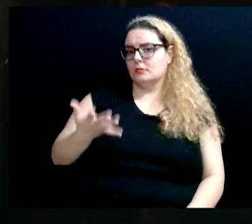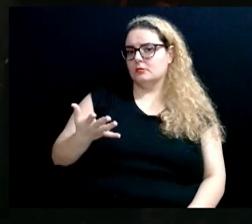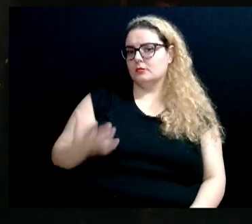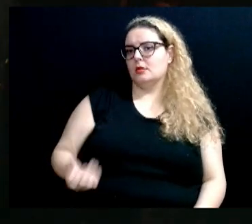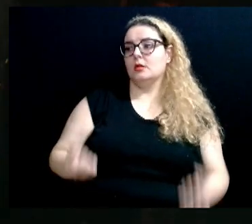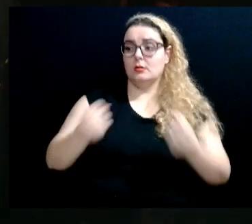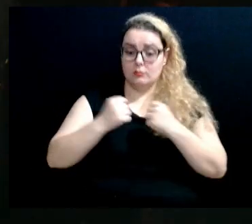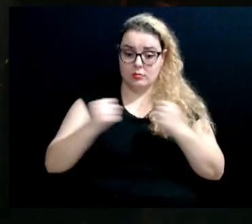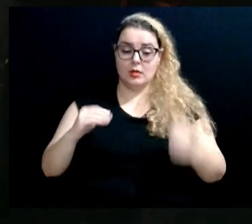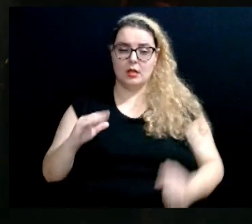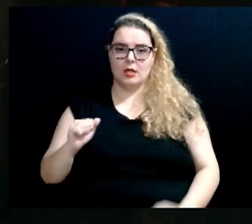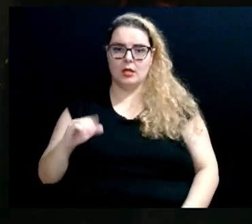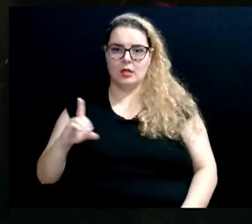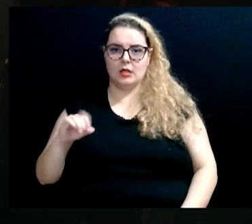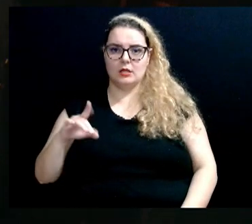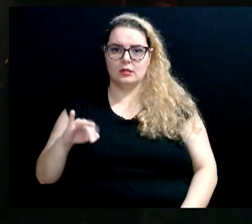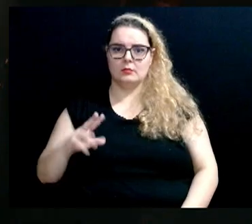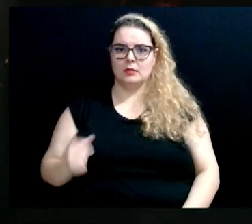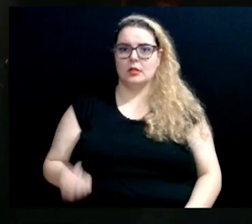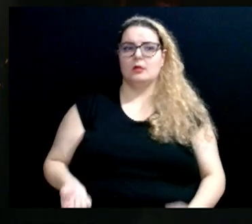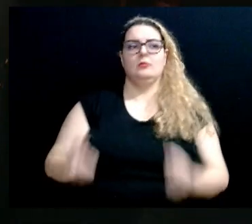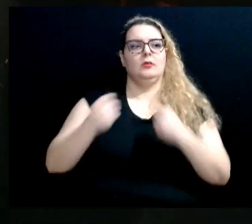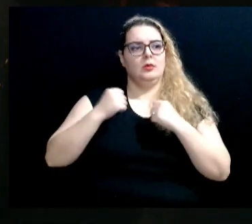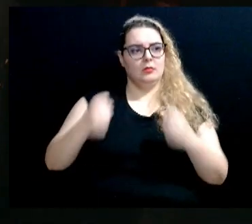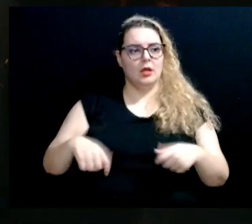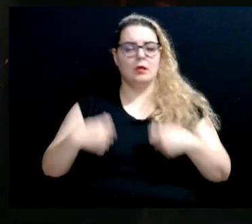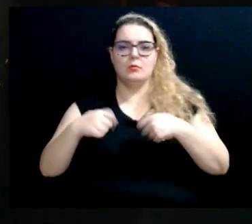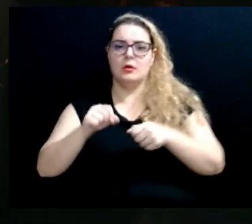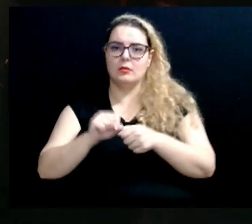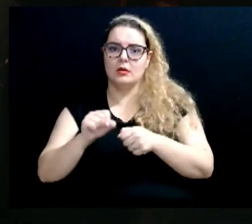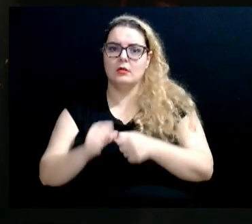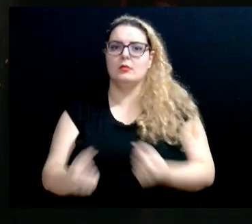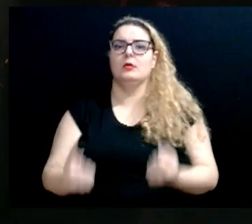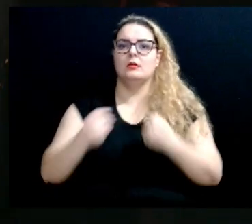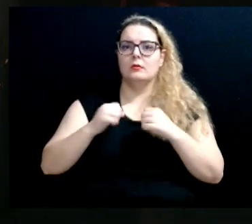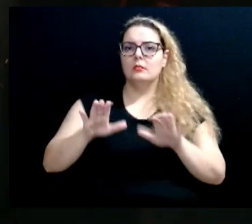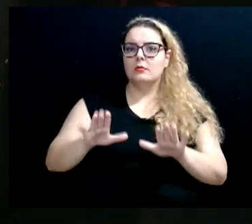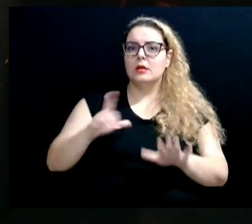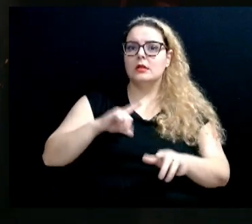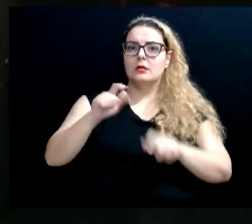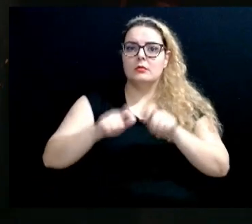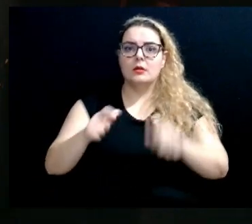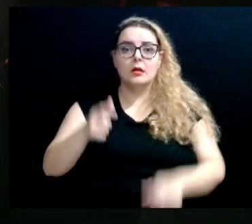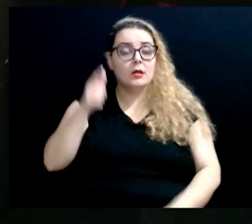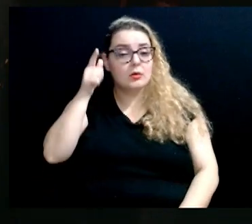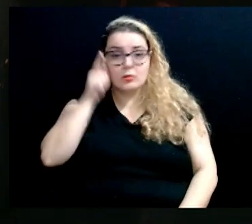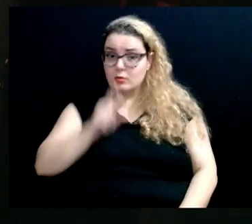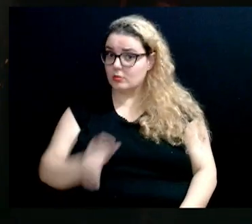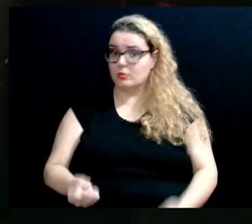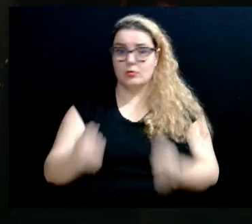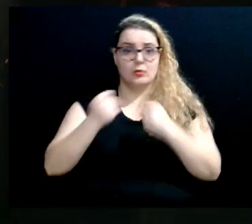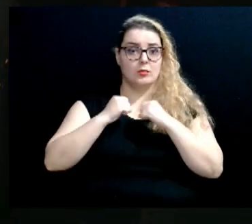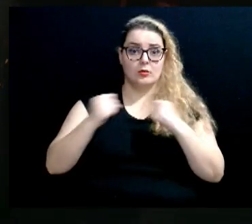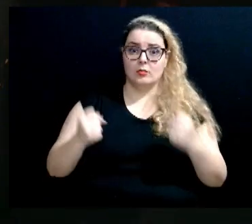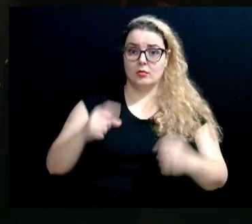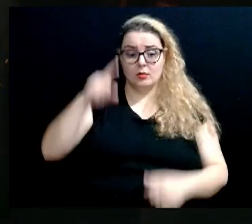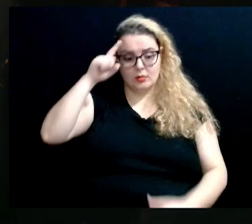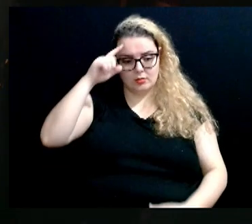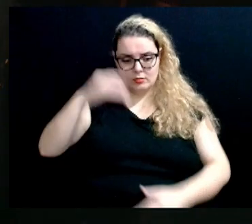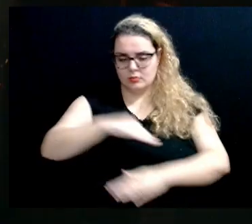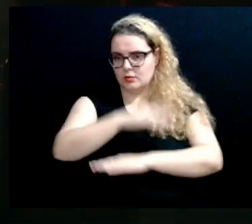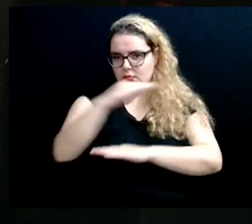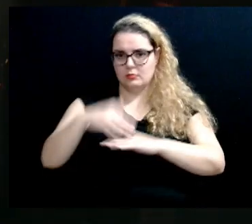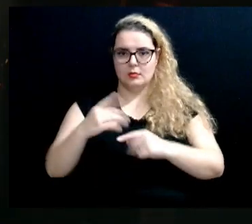mundo fala assim, exercício físico, a gente precisa fazer exercício físico, mas tem gente que não consegue fazer o exercício físico durante o dia, por quê? Porque